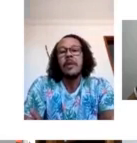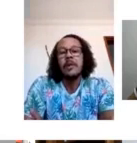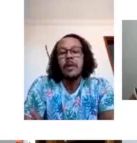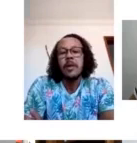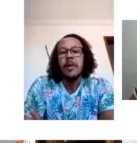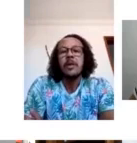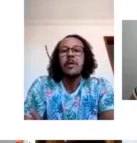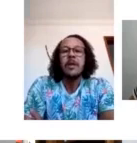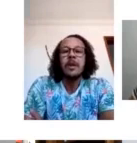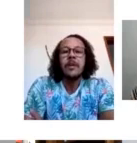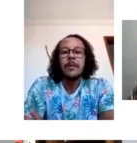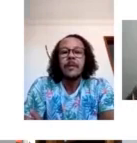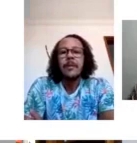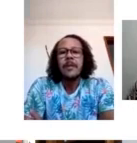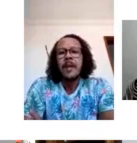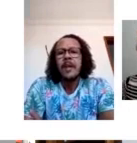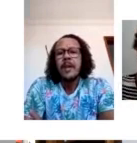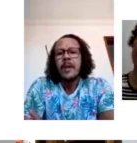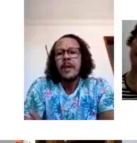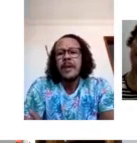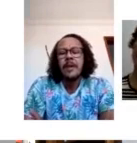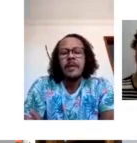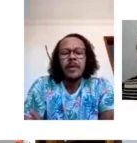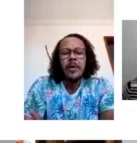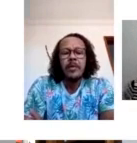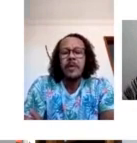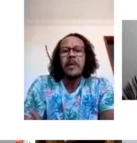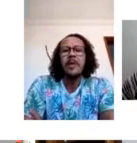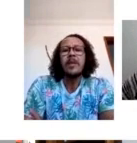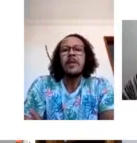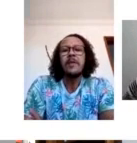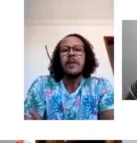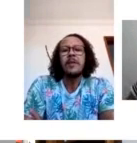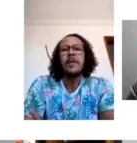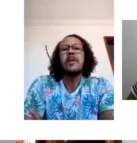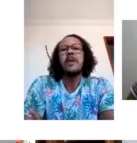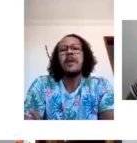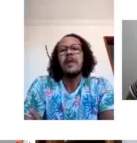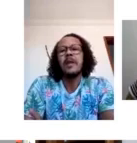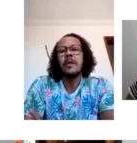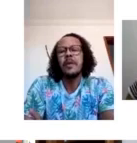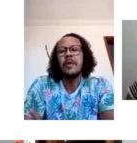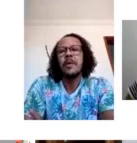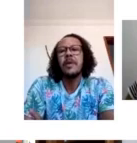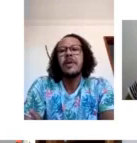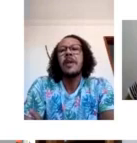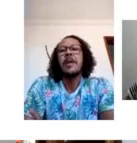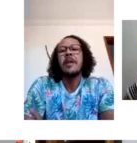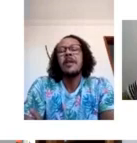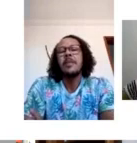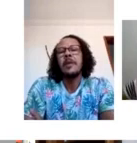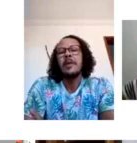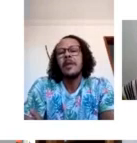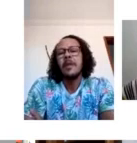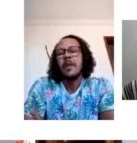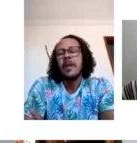dessas foram bem-sucedidas e outras não. E depois, mais para frente, a gente viu e teve que reavaliar algumas coisas.